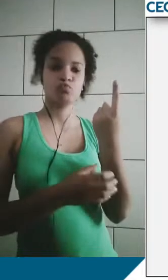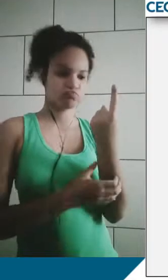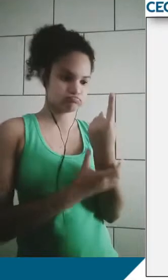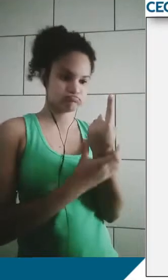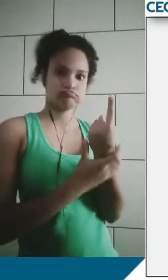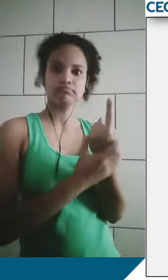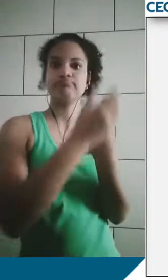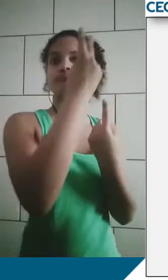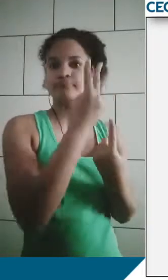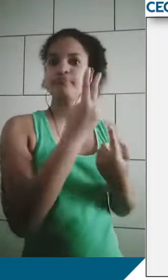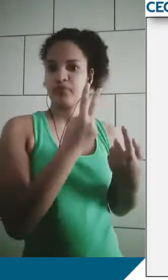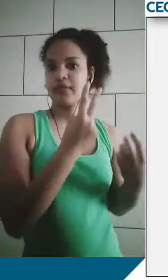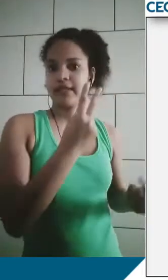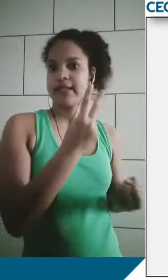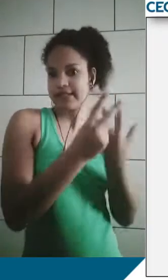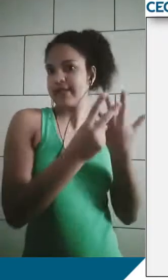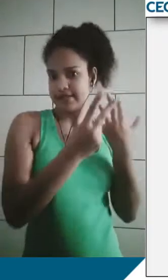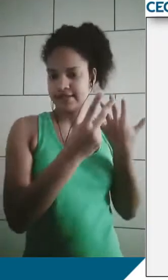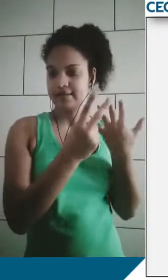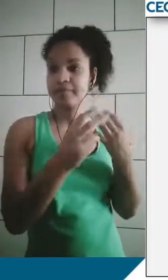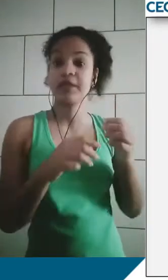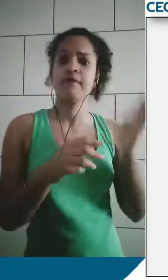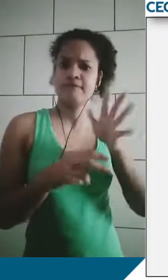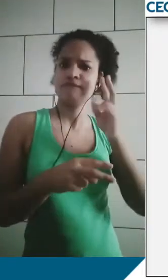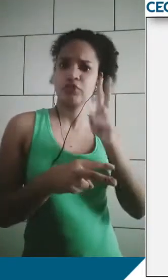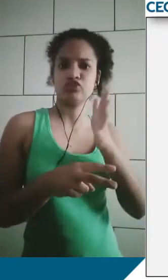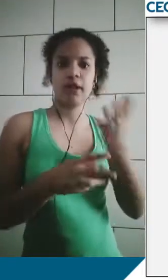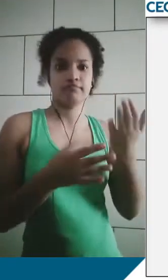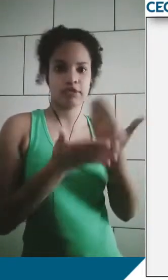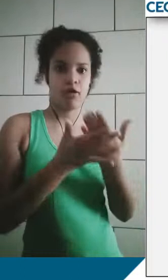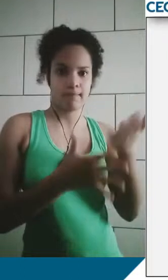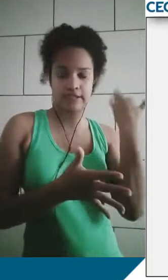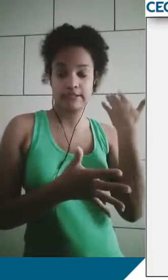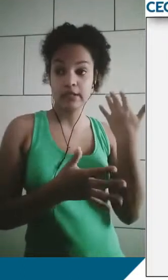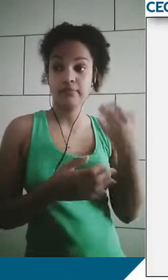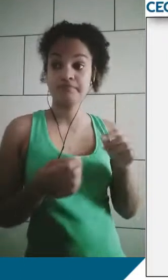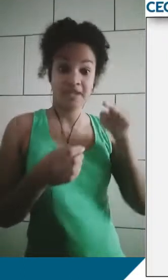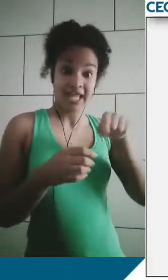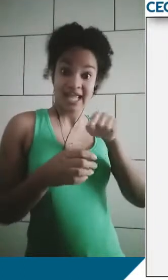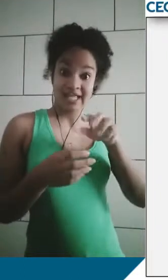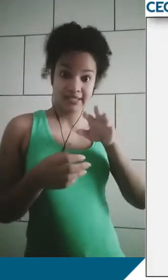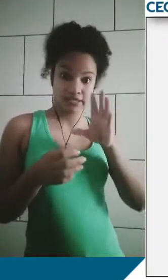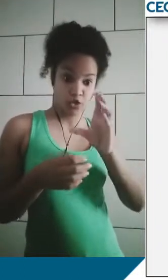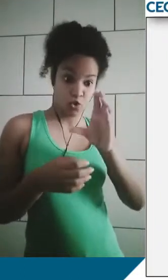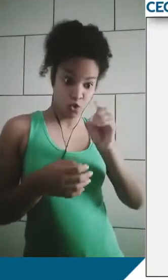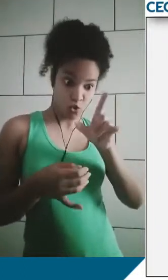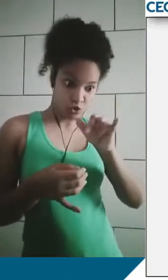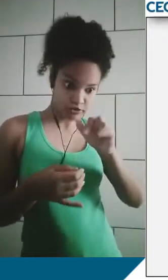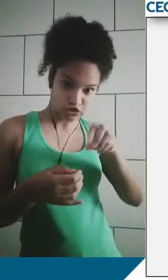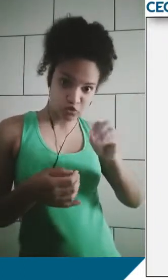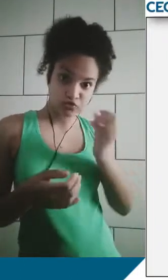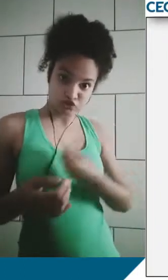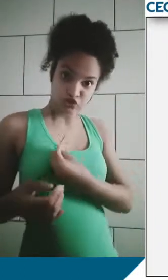como vocês já viram em aulas passadas. Esse código genético, para ser expresso, para que o código